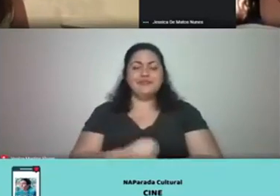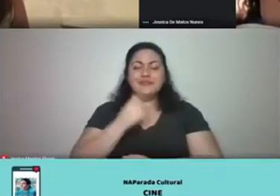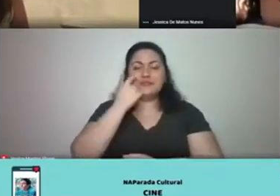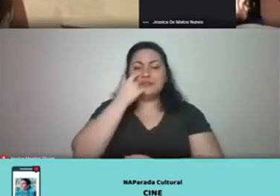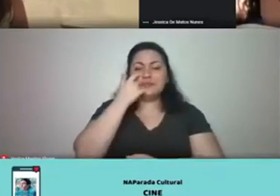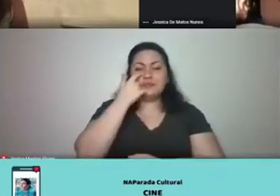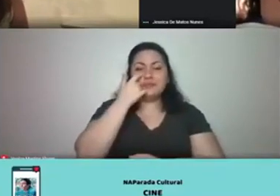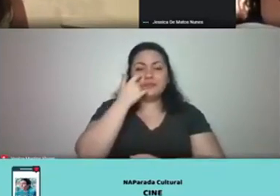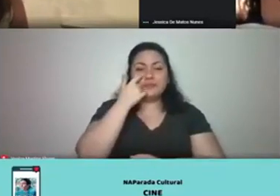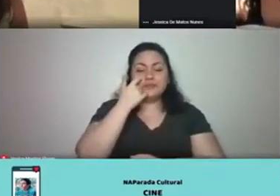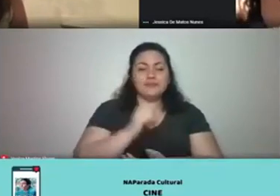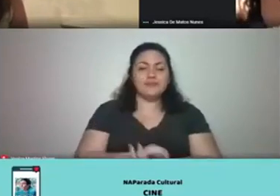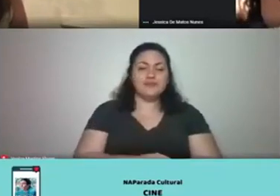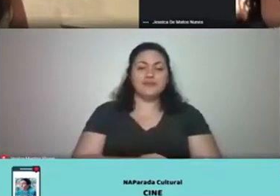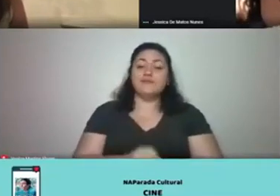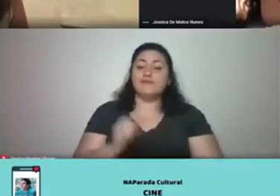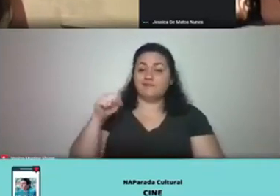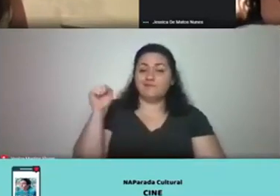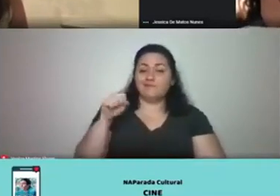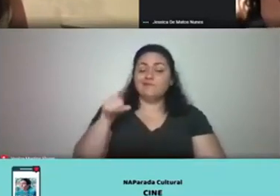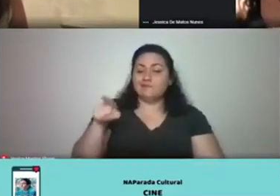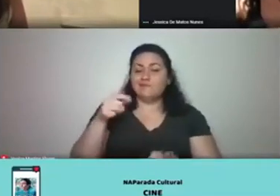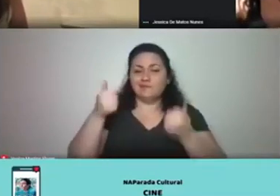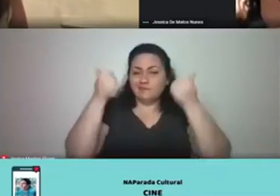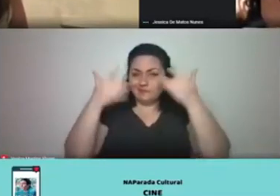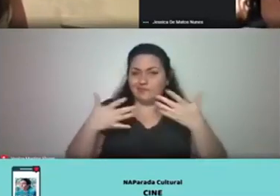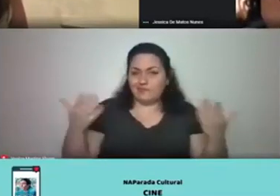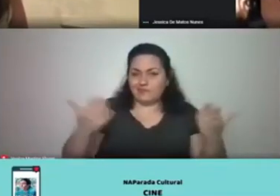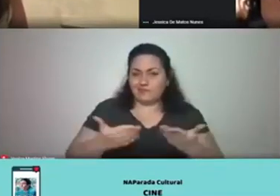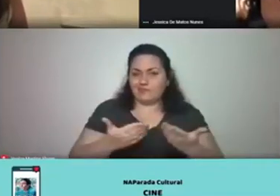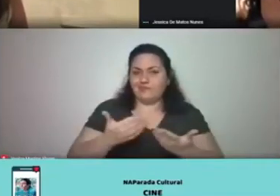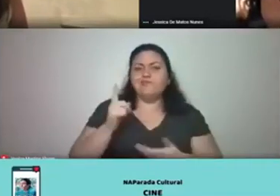Isso que tu tá trazendo é super importante, assim, porque